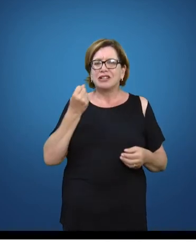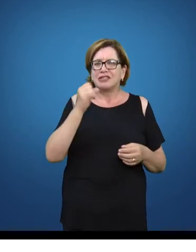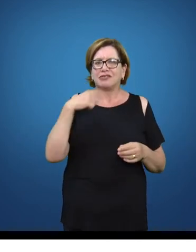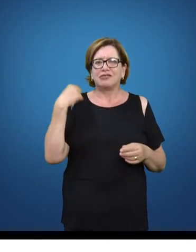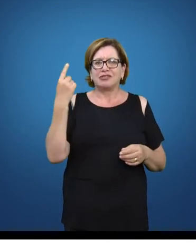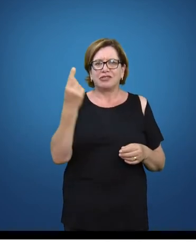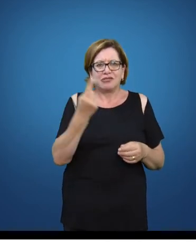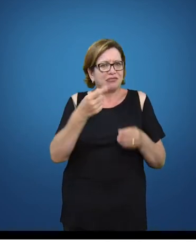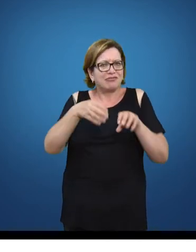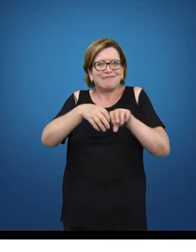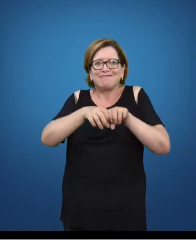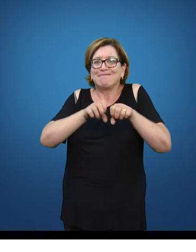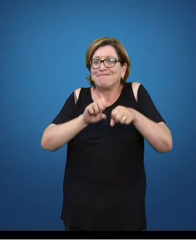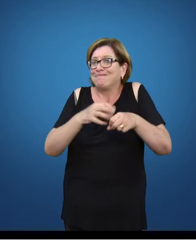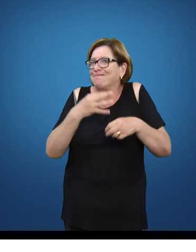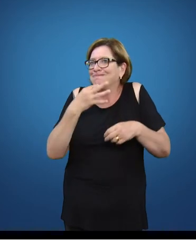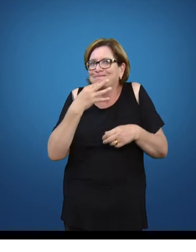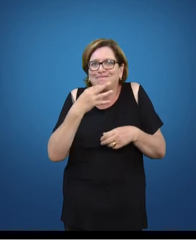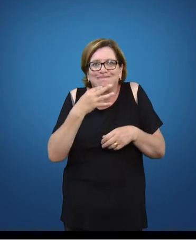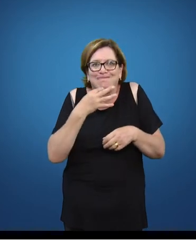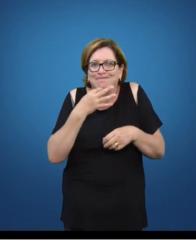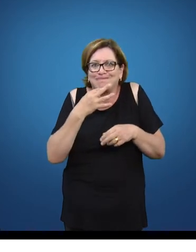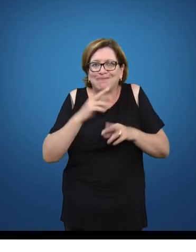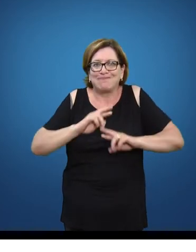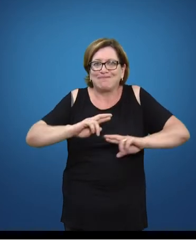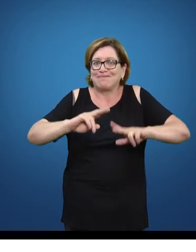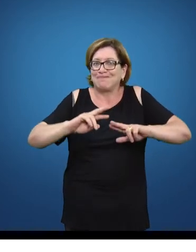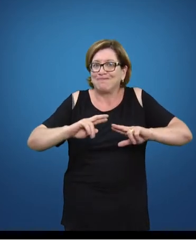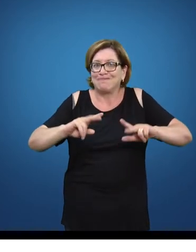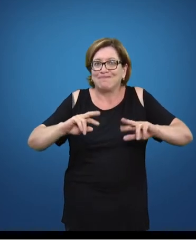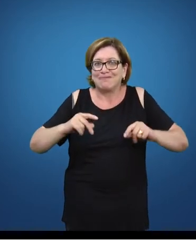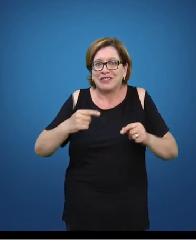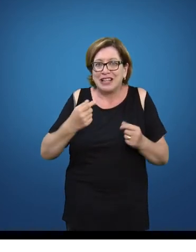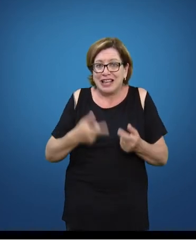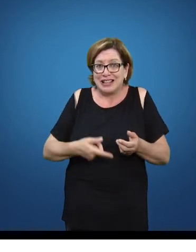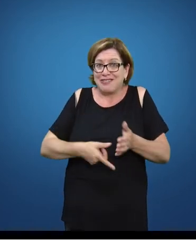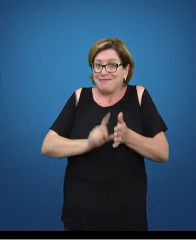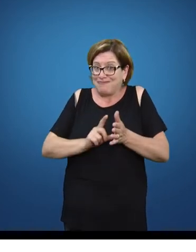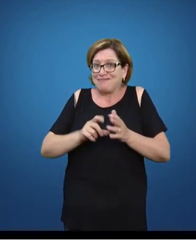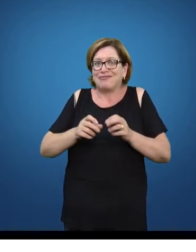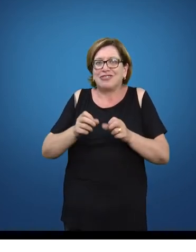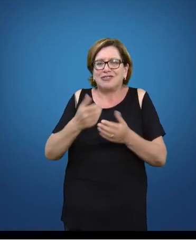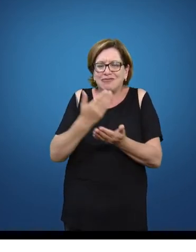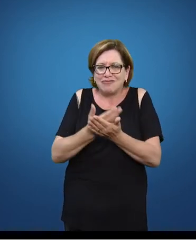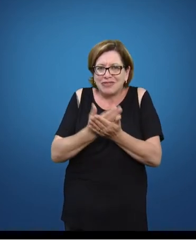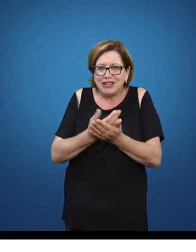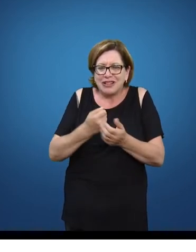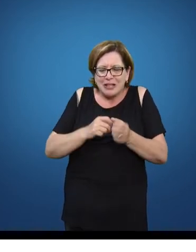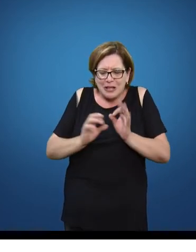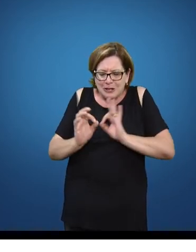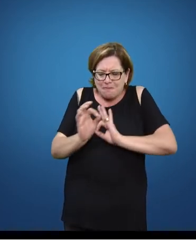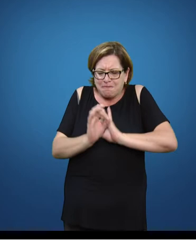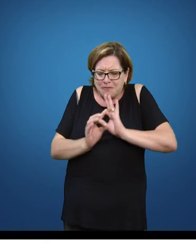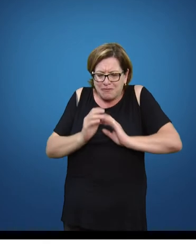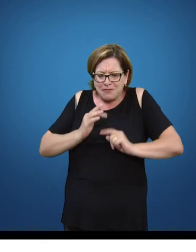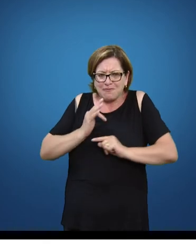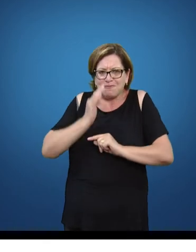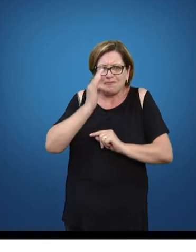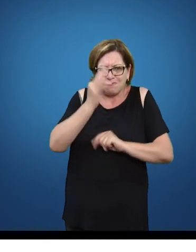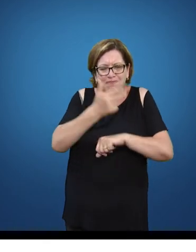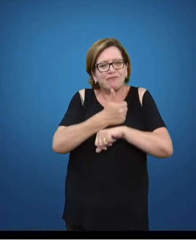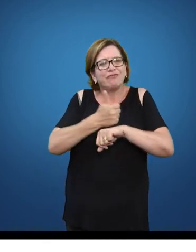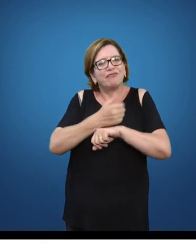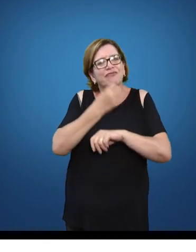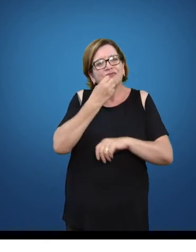formação nós não tivermos preparados para atender então a grande demanda e à diversidade